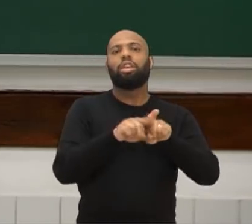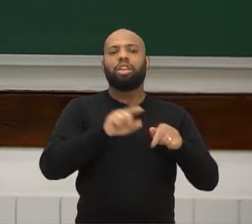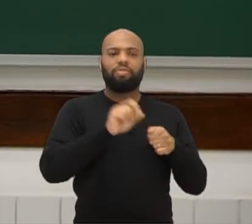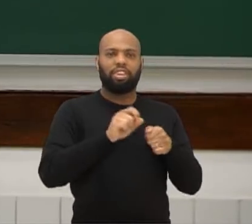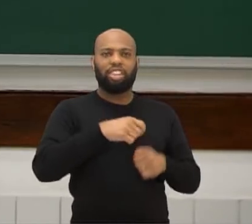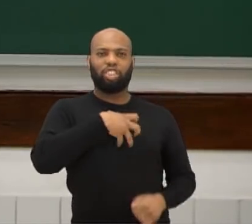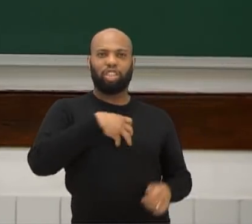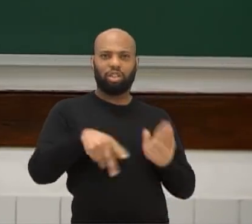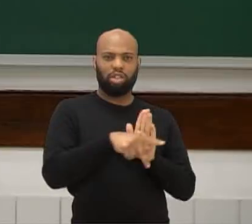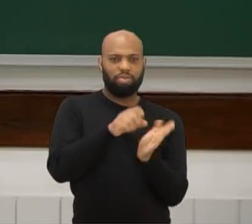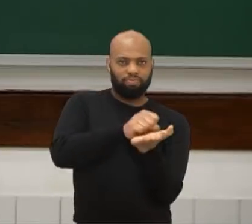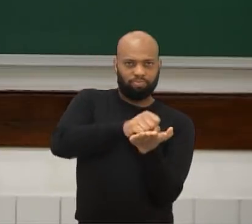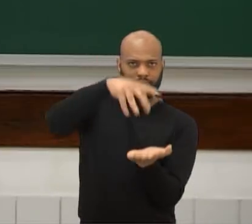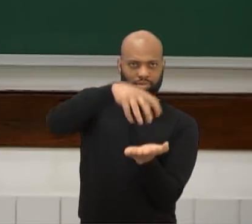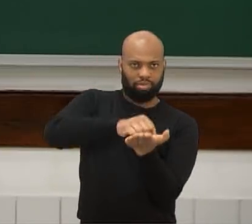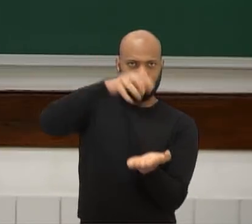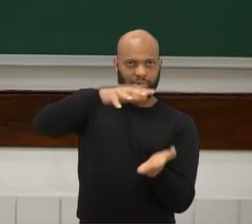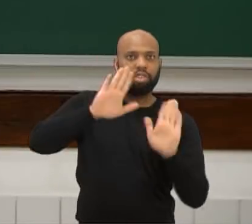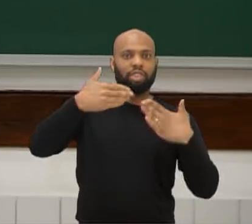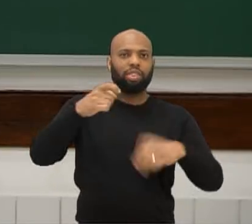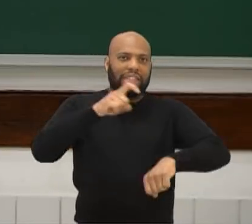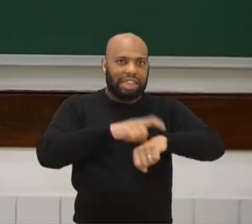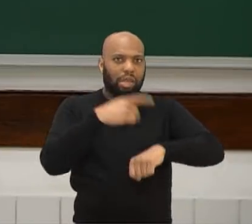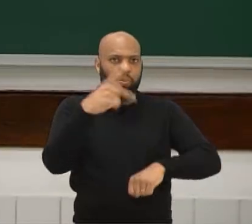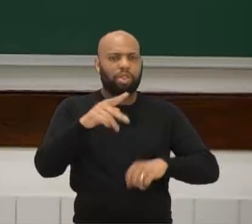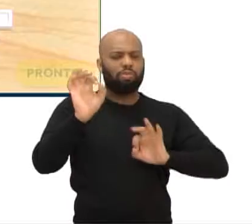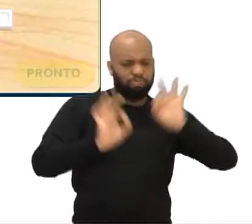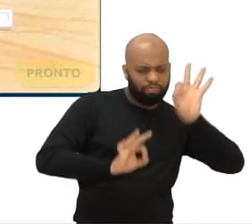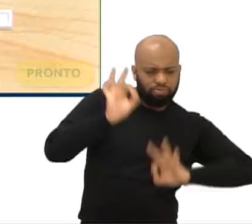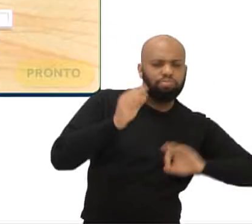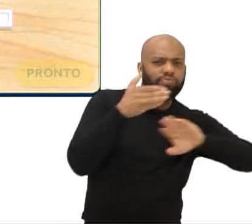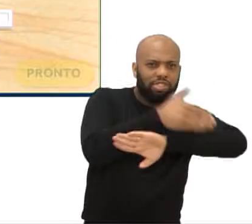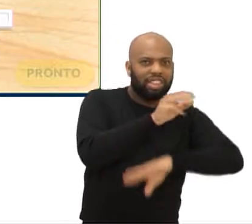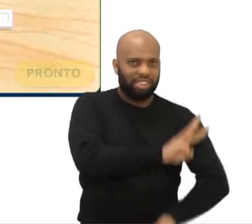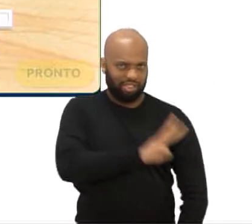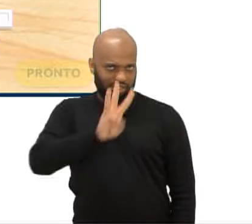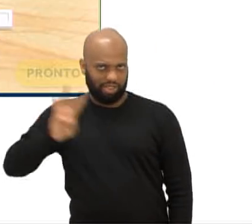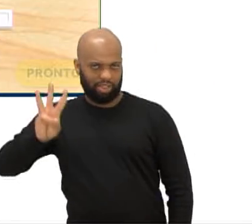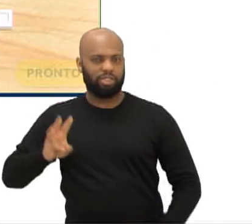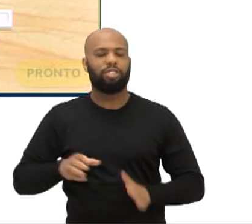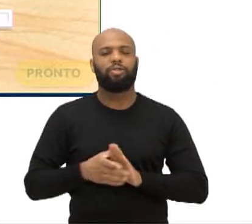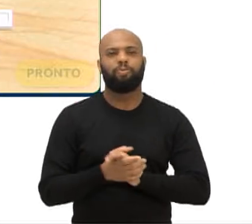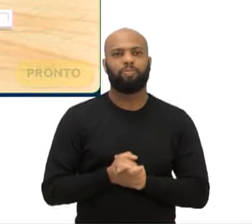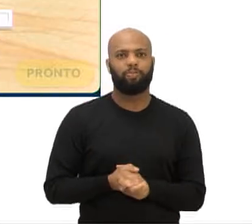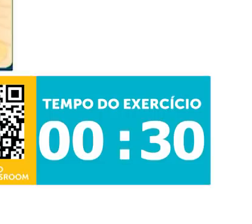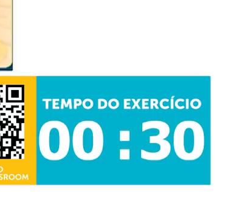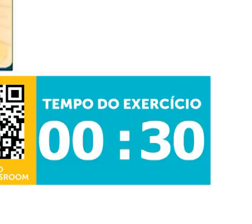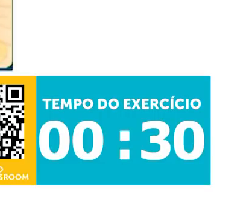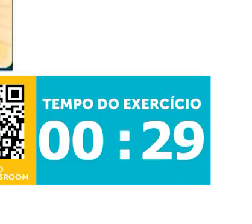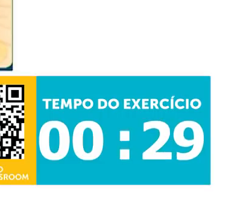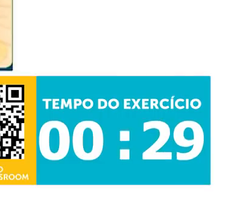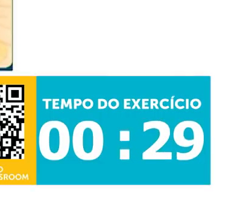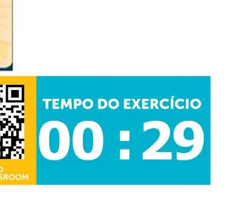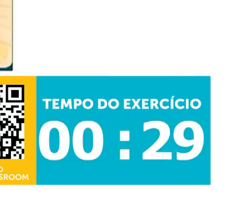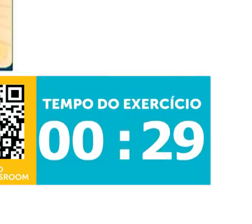fazendo a figura geométrica. Então, um tempo para que vocês possam acessar o site.